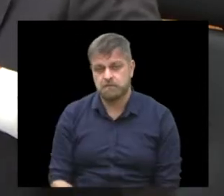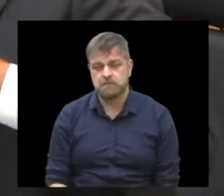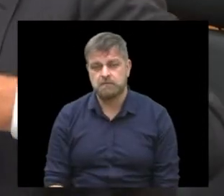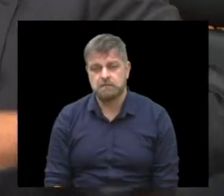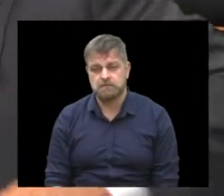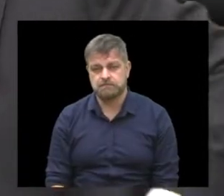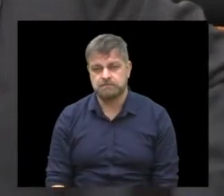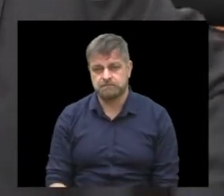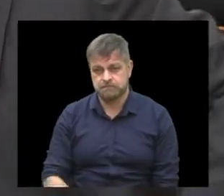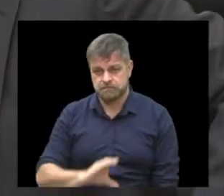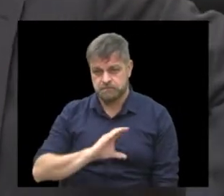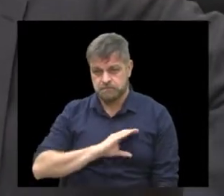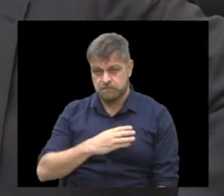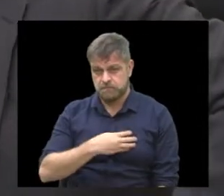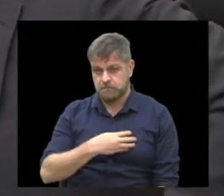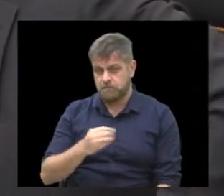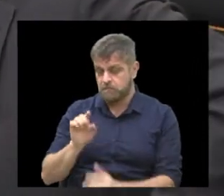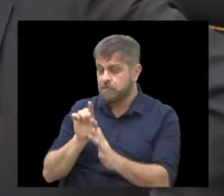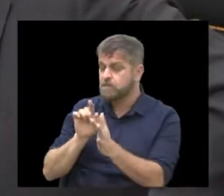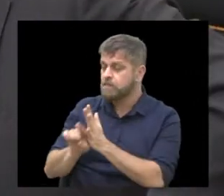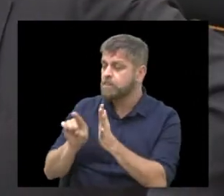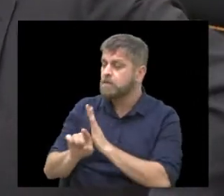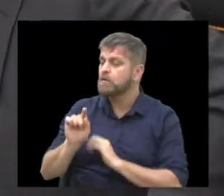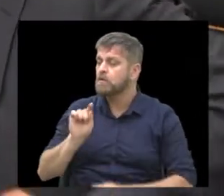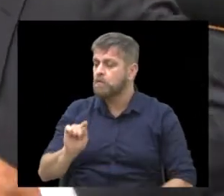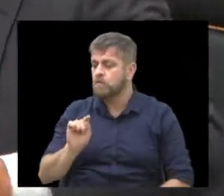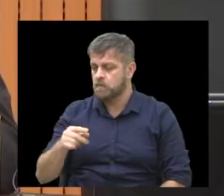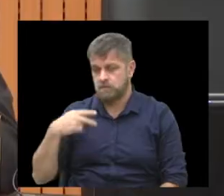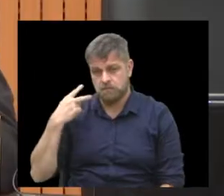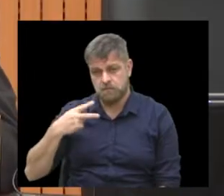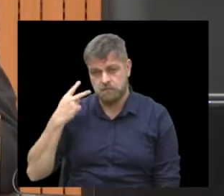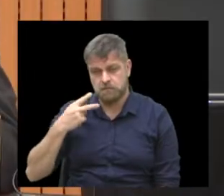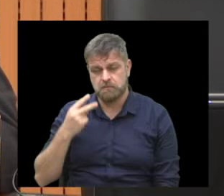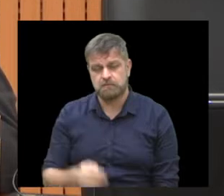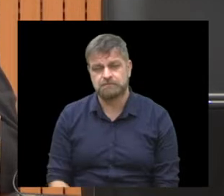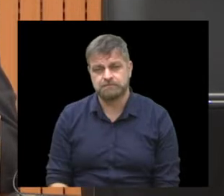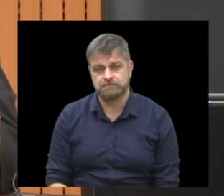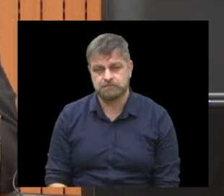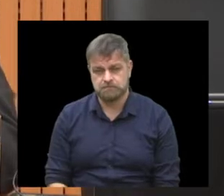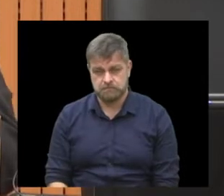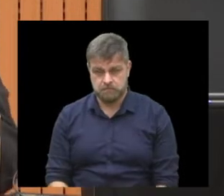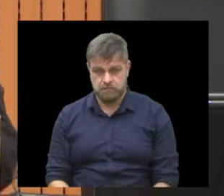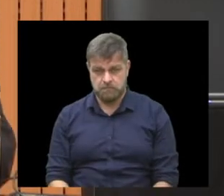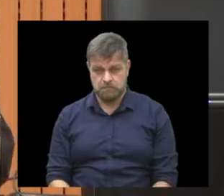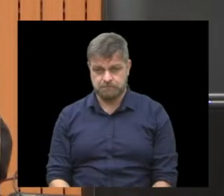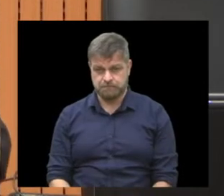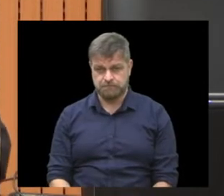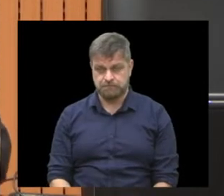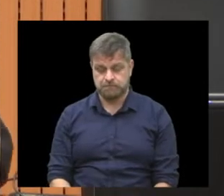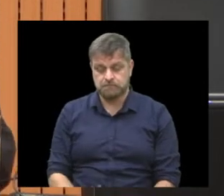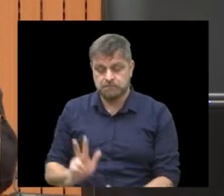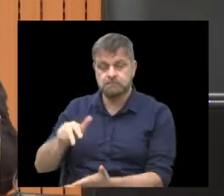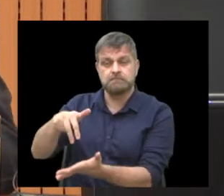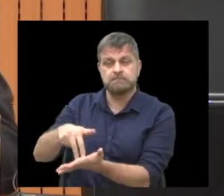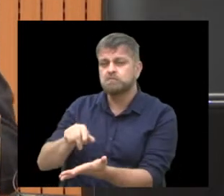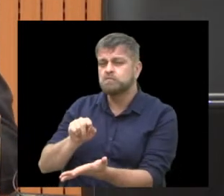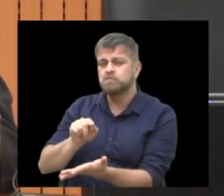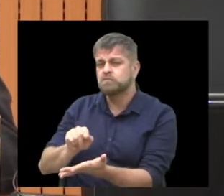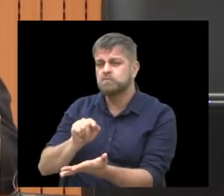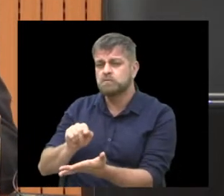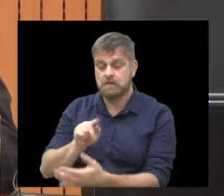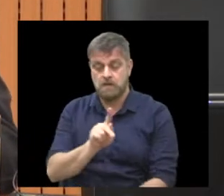Vereador Campos Filho. Obrigado, vereador Pedorim. Vereador Campos Filho, próximo vereador inscrito. O próximo vereador inscrito, senhor presidente, é o vereador